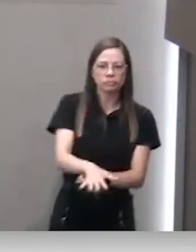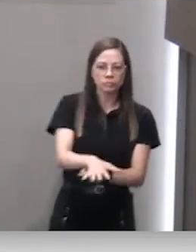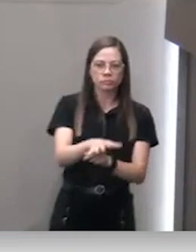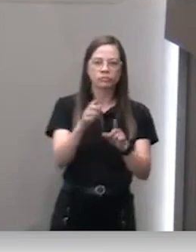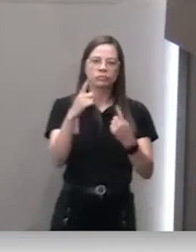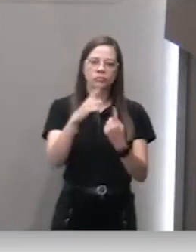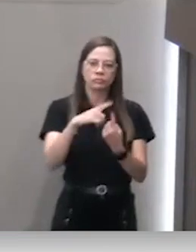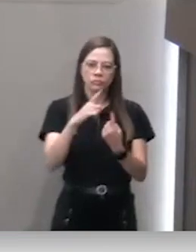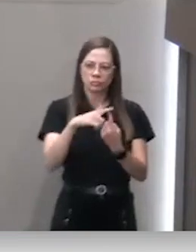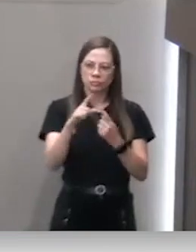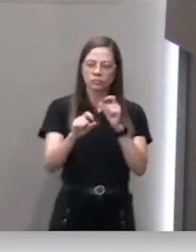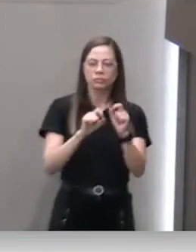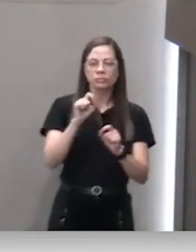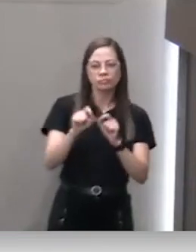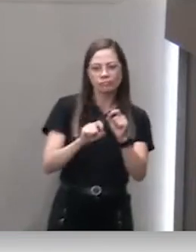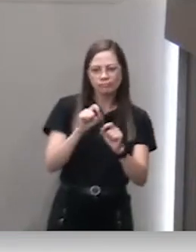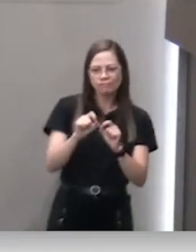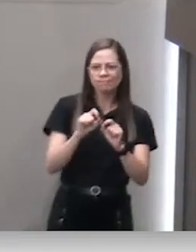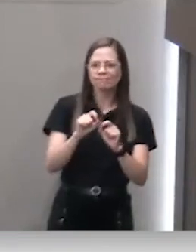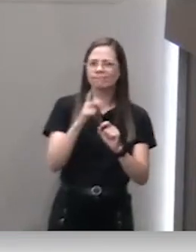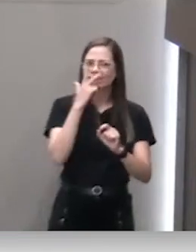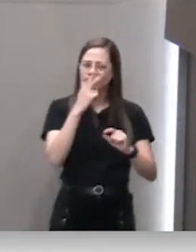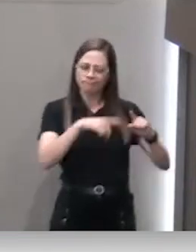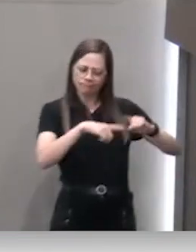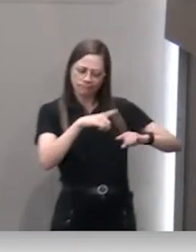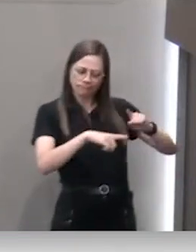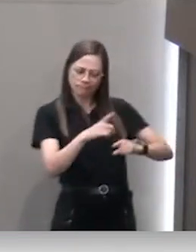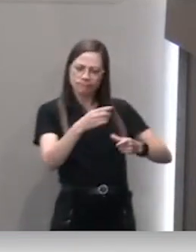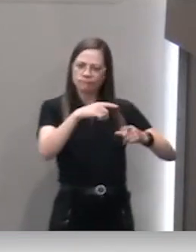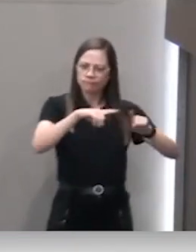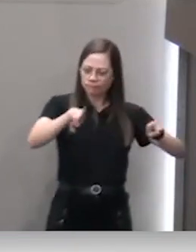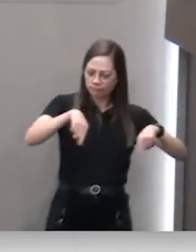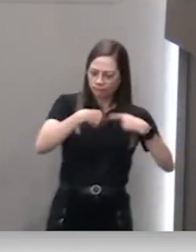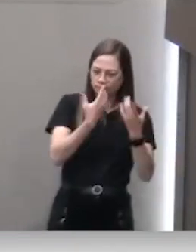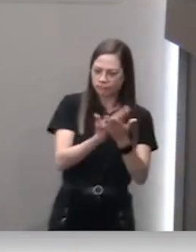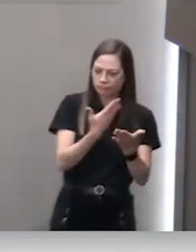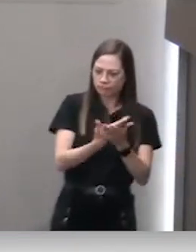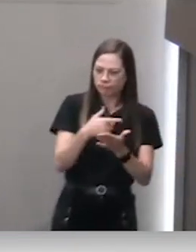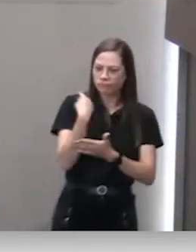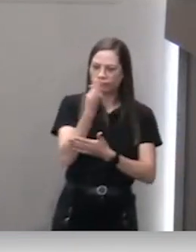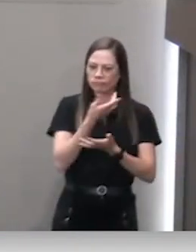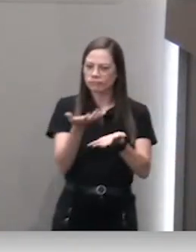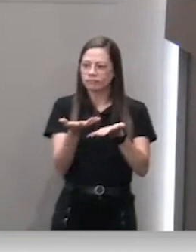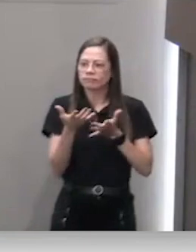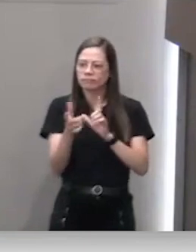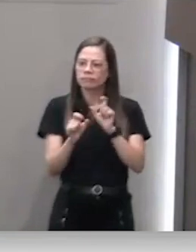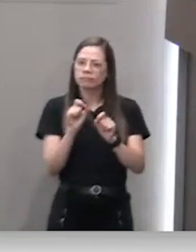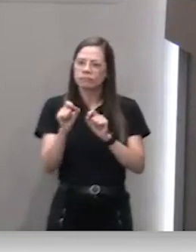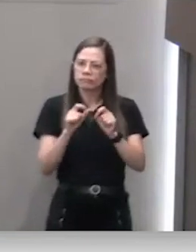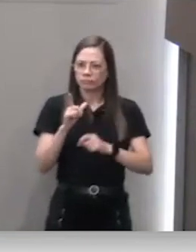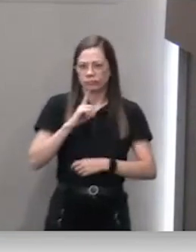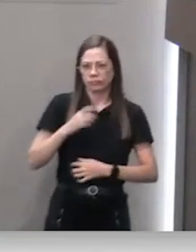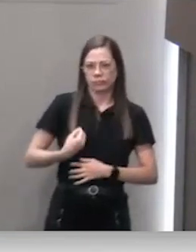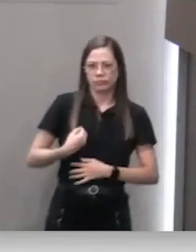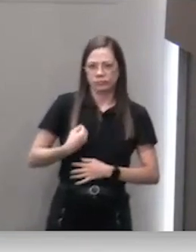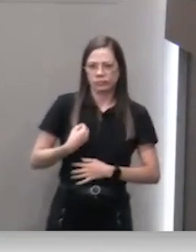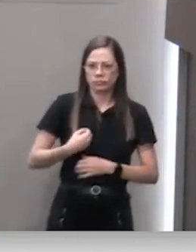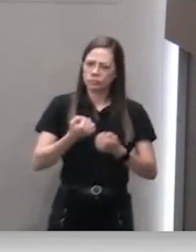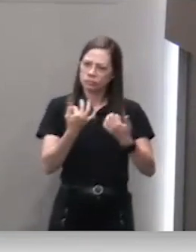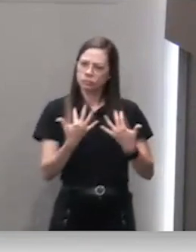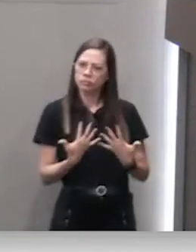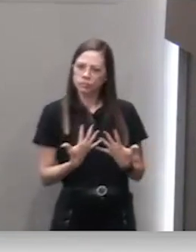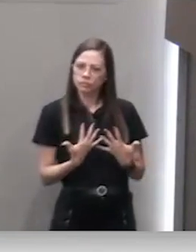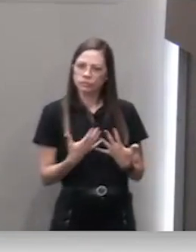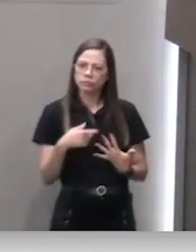tipo de matéria dada em sala de aula que nós queremos nos manifestar. E